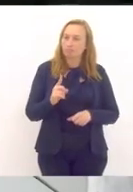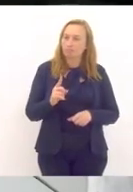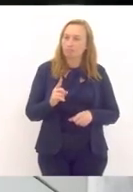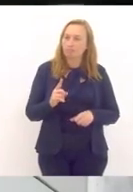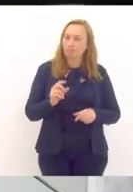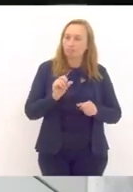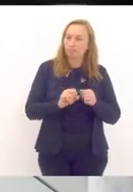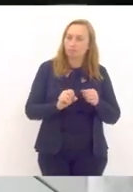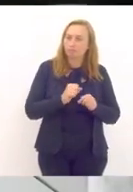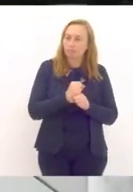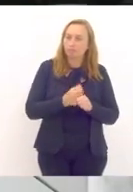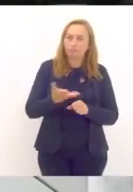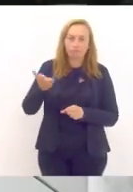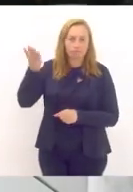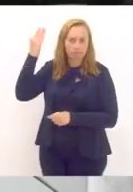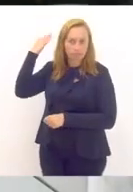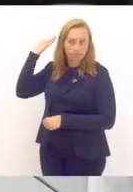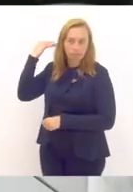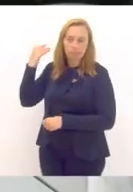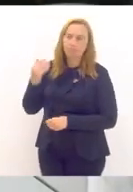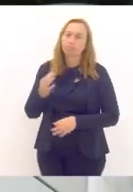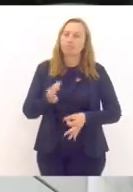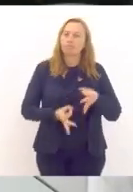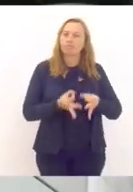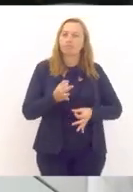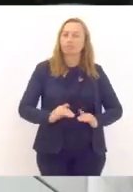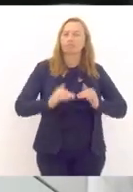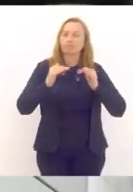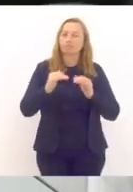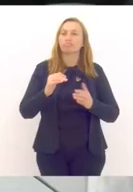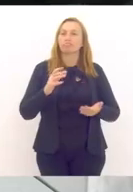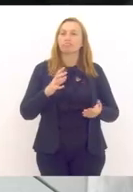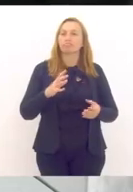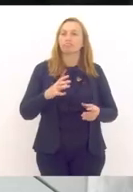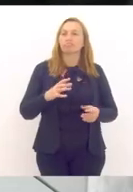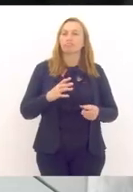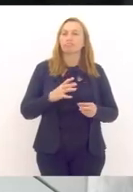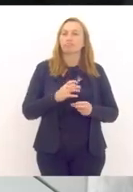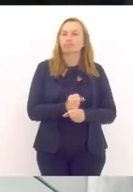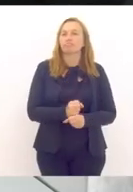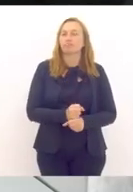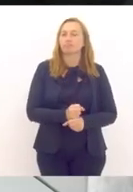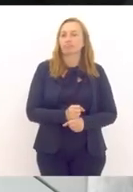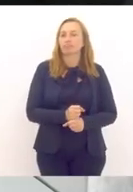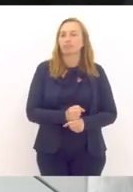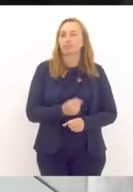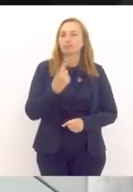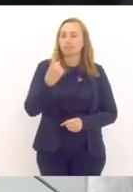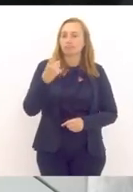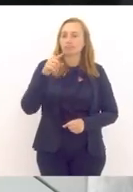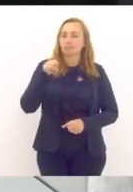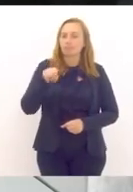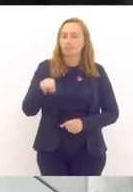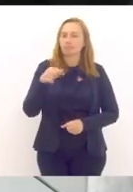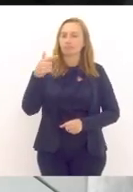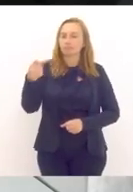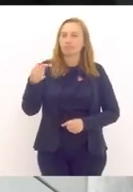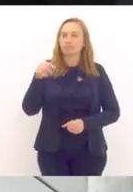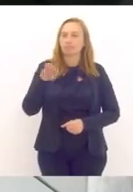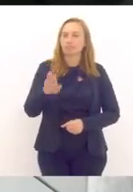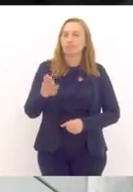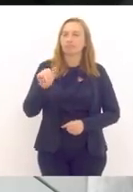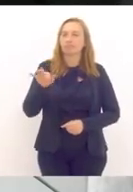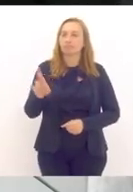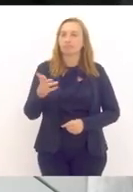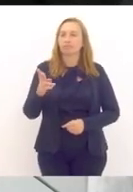De acordo com o Tribunal de Contas do Estado, são aproximadamente 1,7 bilhão. Então,